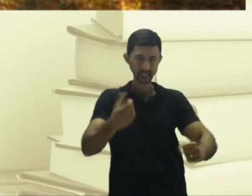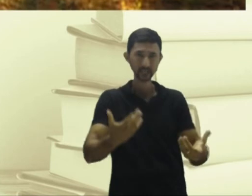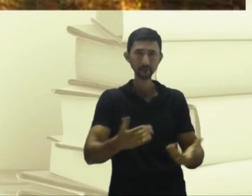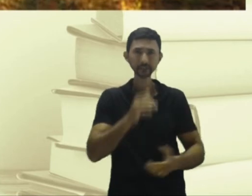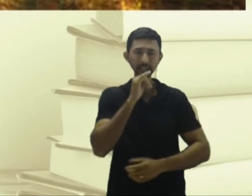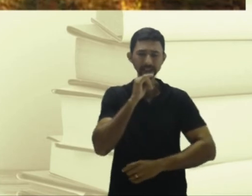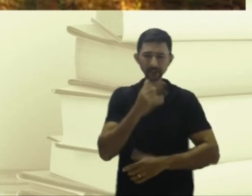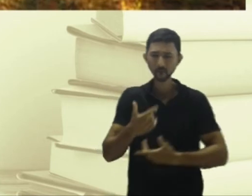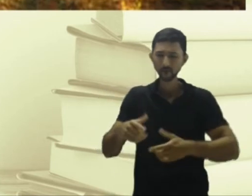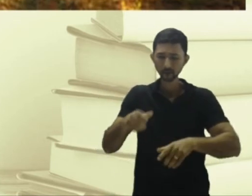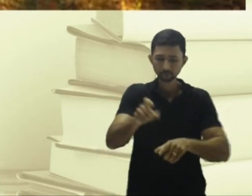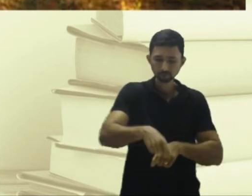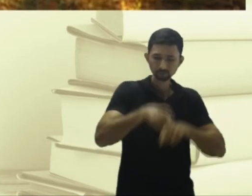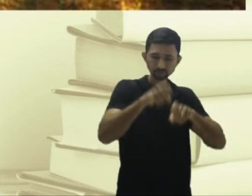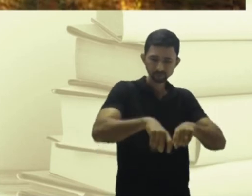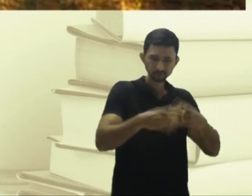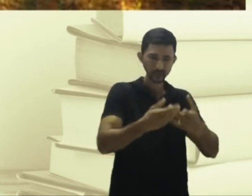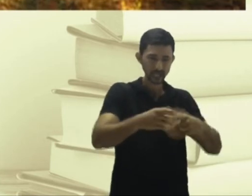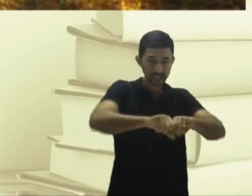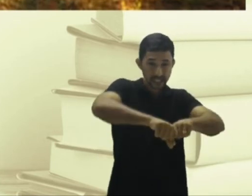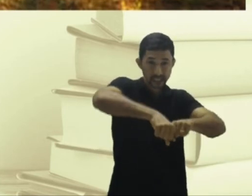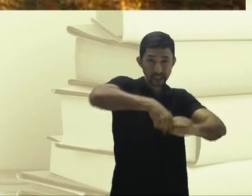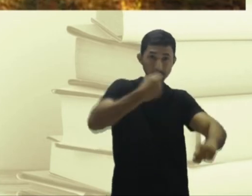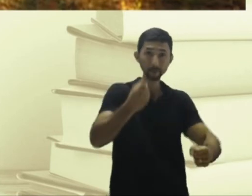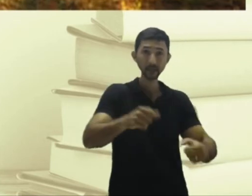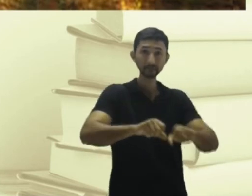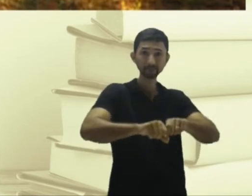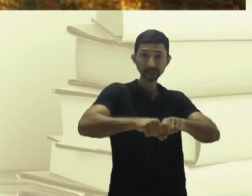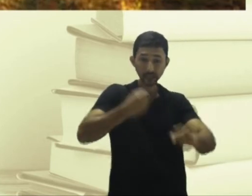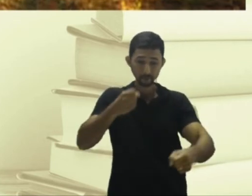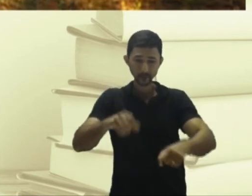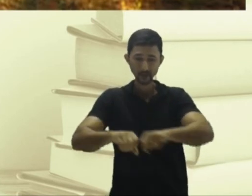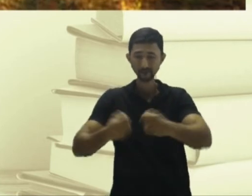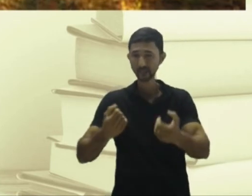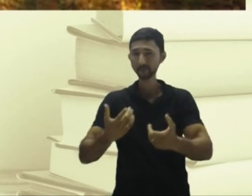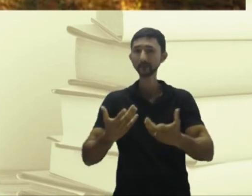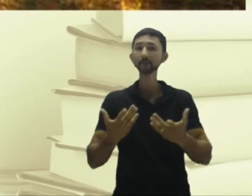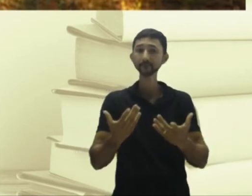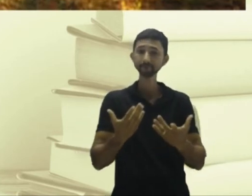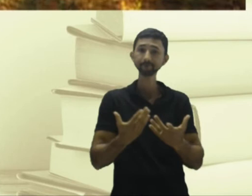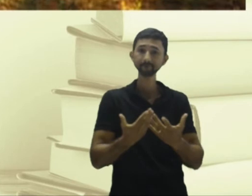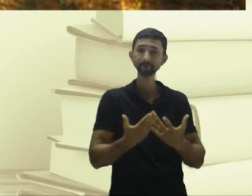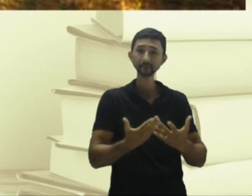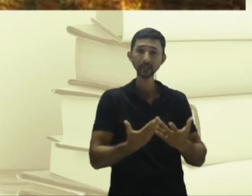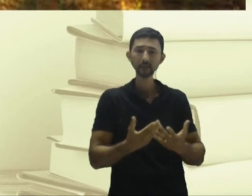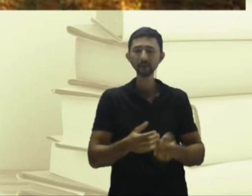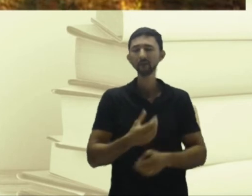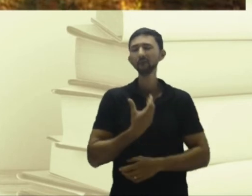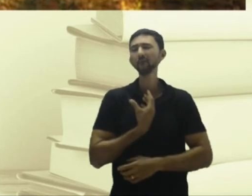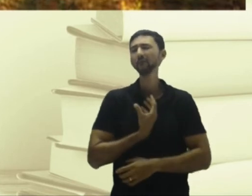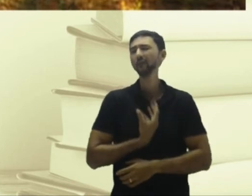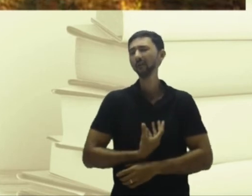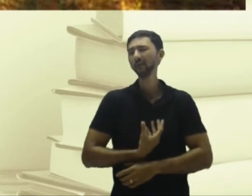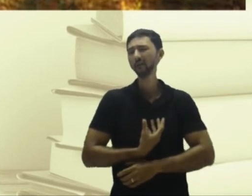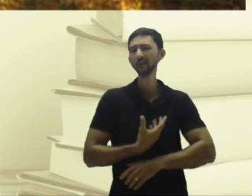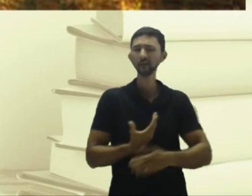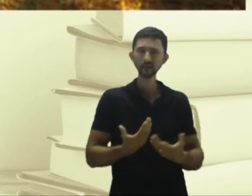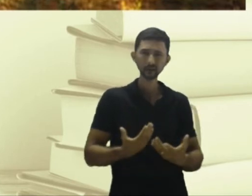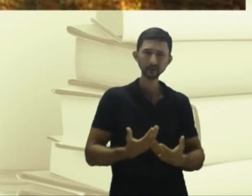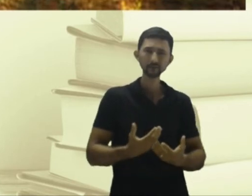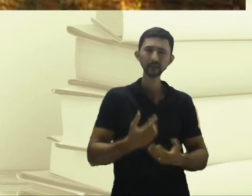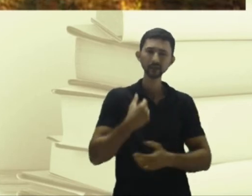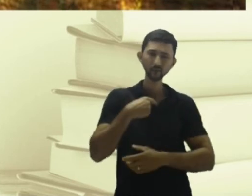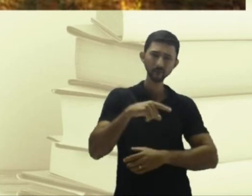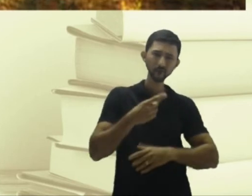uma atividade na lavoura, quebrar o instrumento de propósito para não trabalhar, né? Fazer corpo mole, para que não